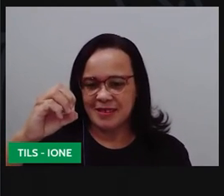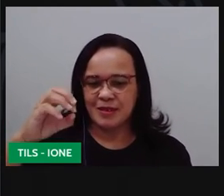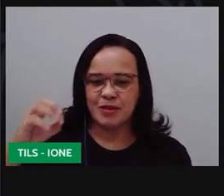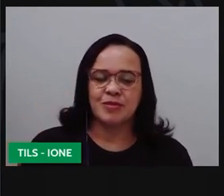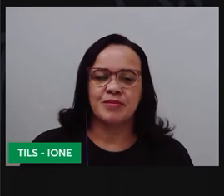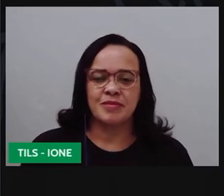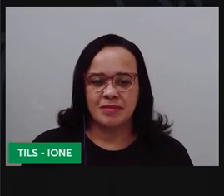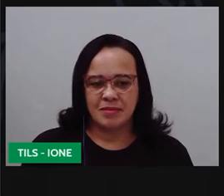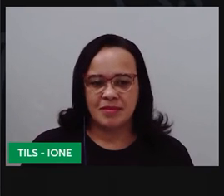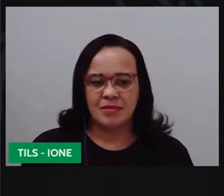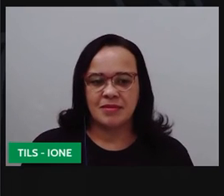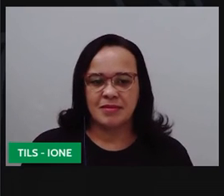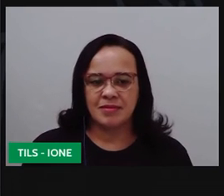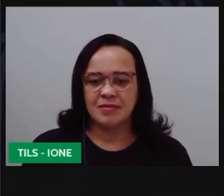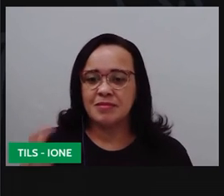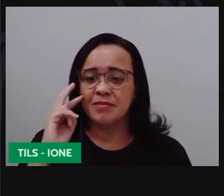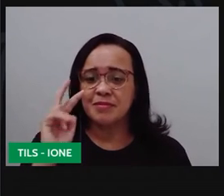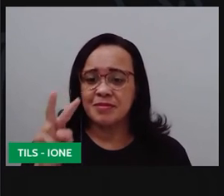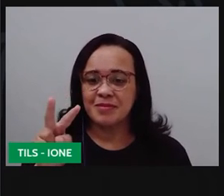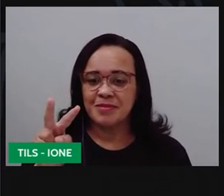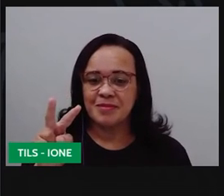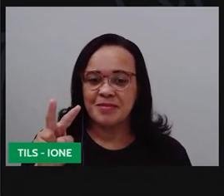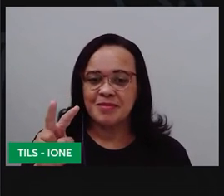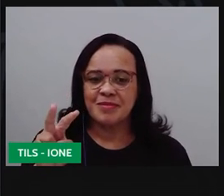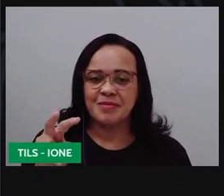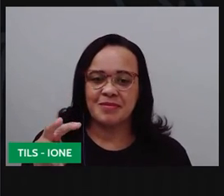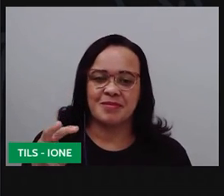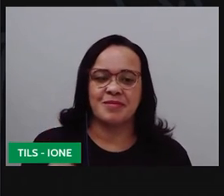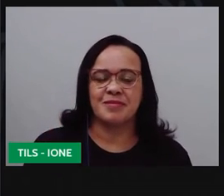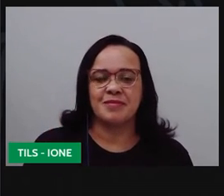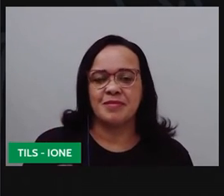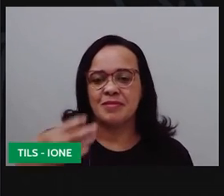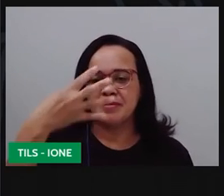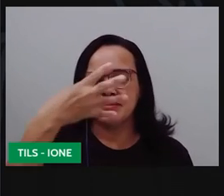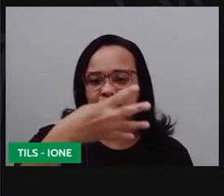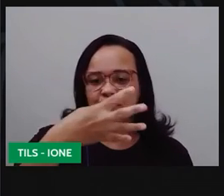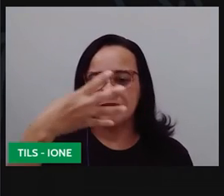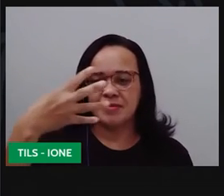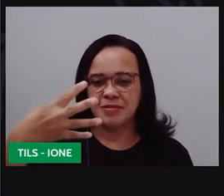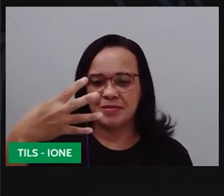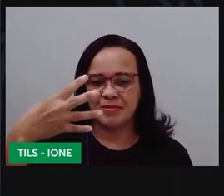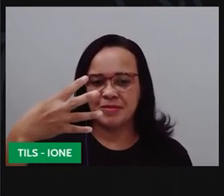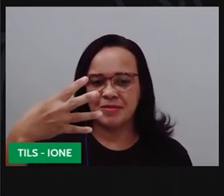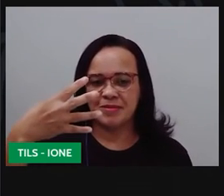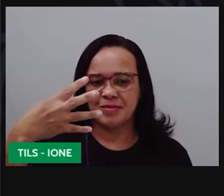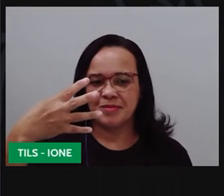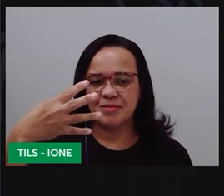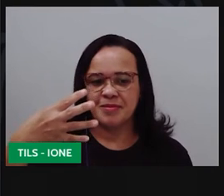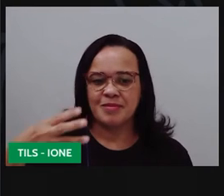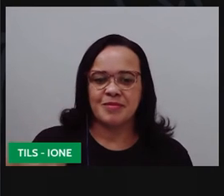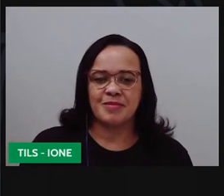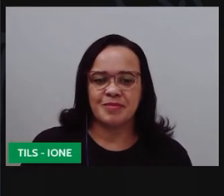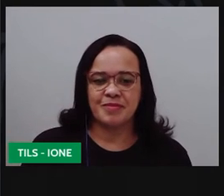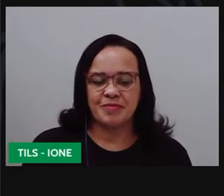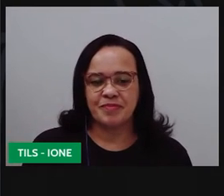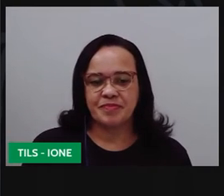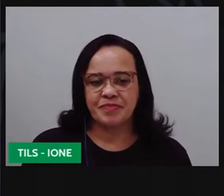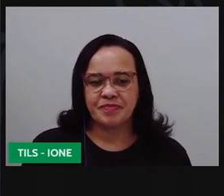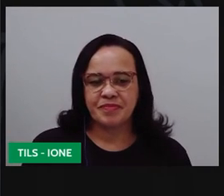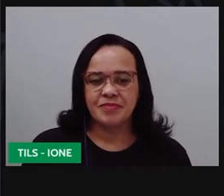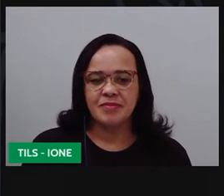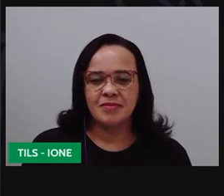1000 Olha só 44 aquilo tem o que é 4